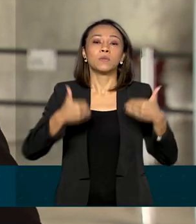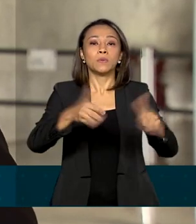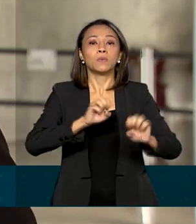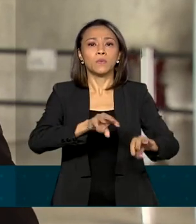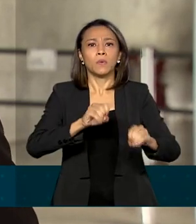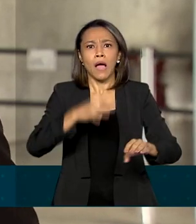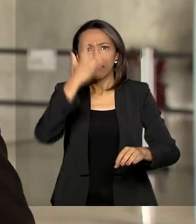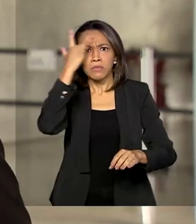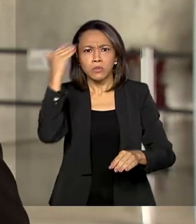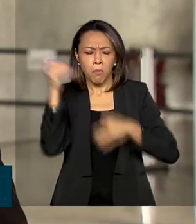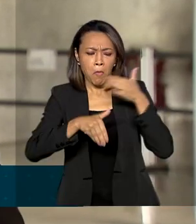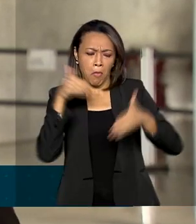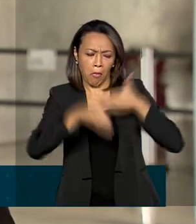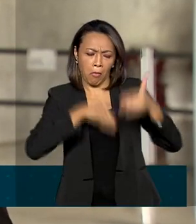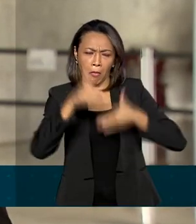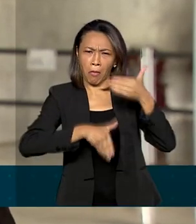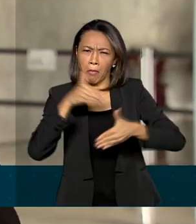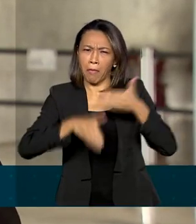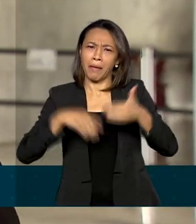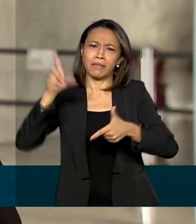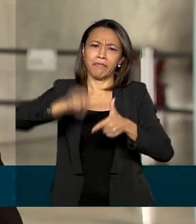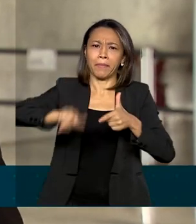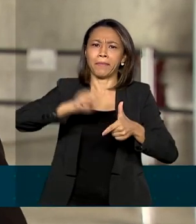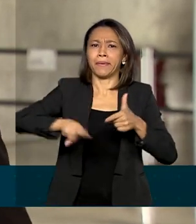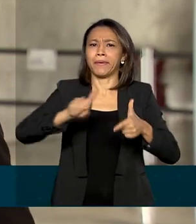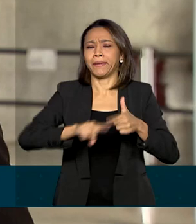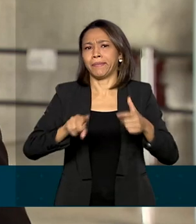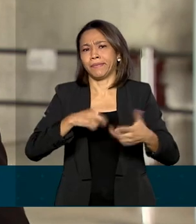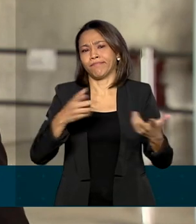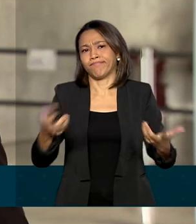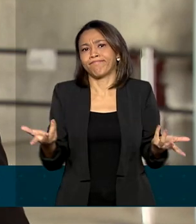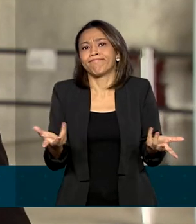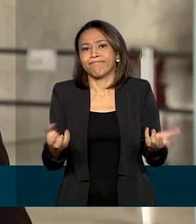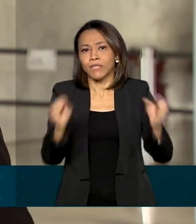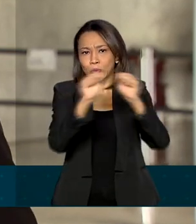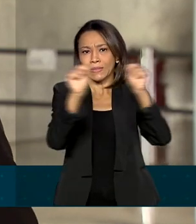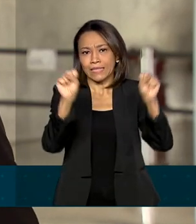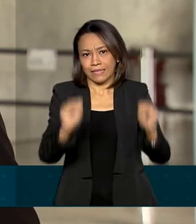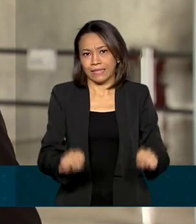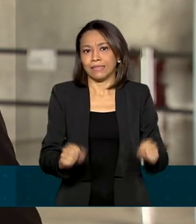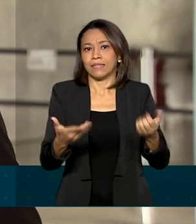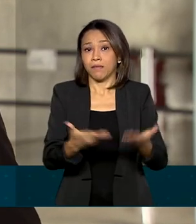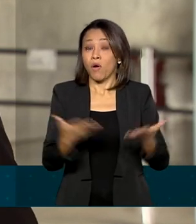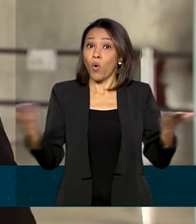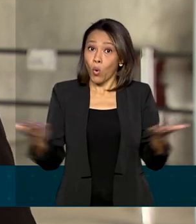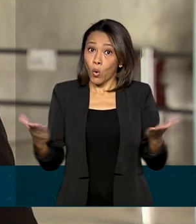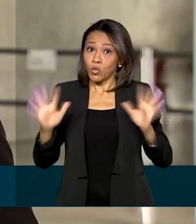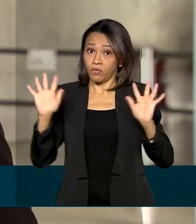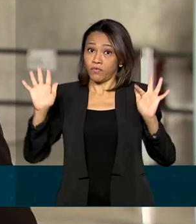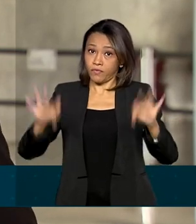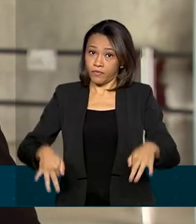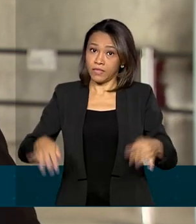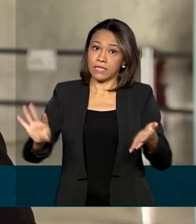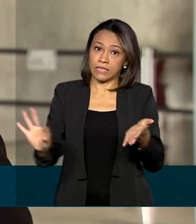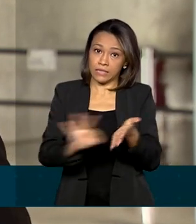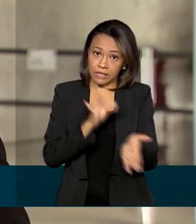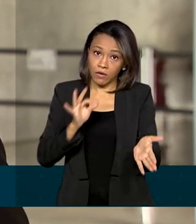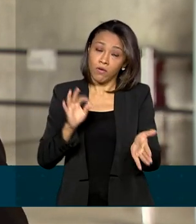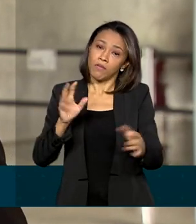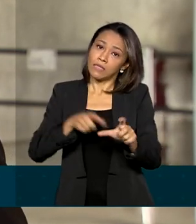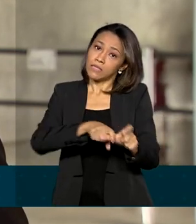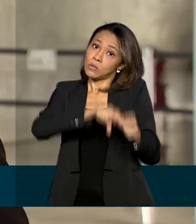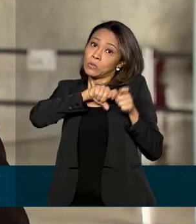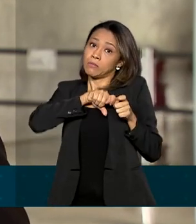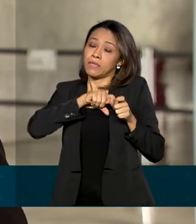FIES causou uma instabilidade no sistema e por isso as inscrições que seriam encerradas hoje serão suspensas e reabertas